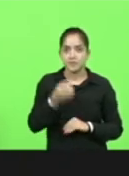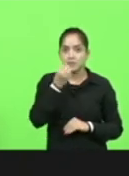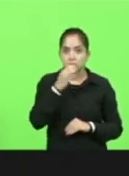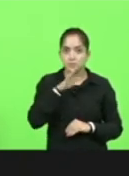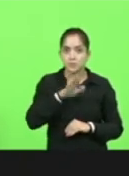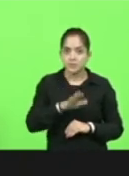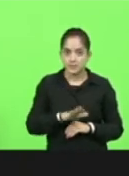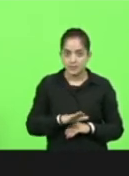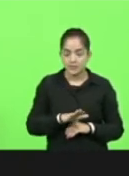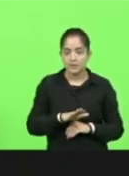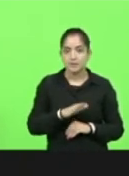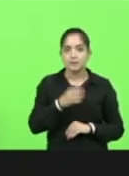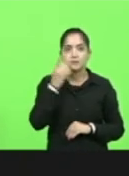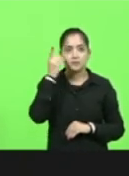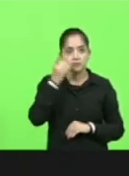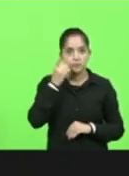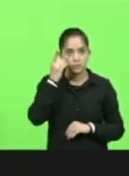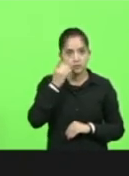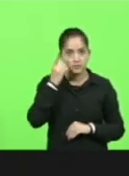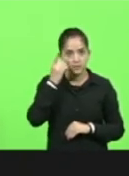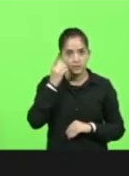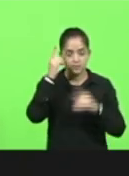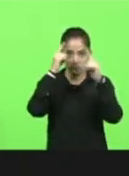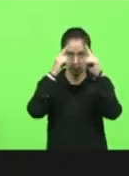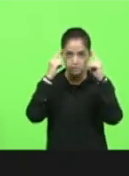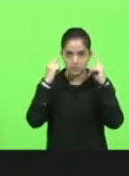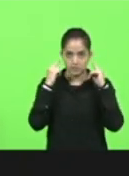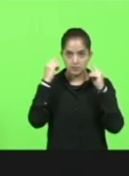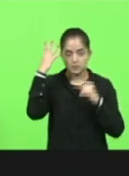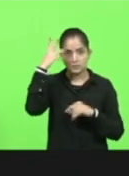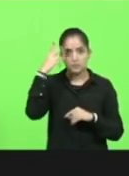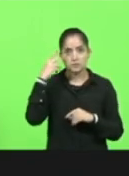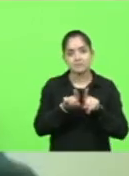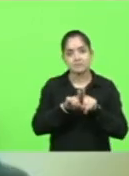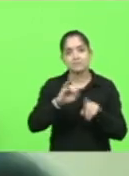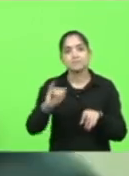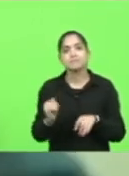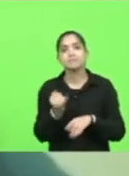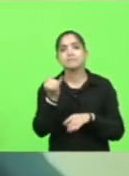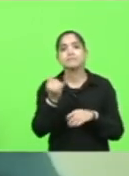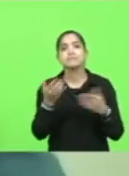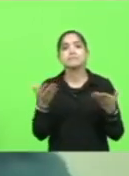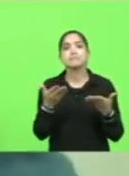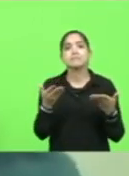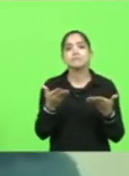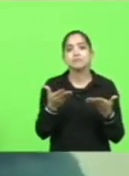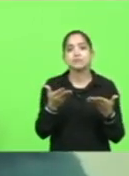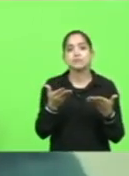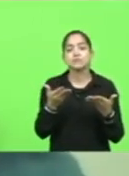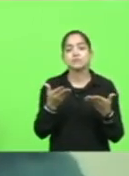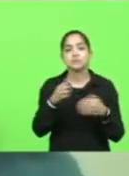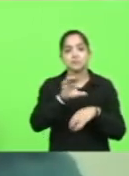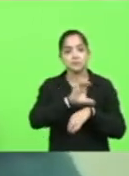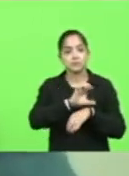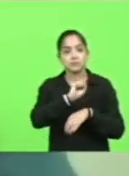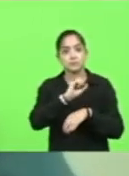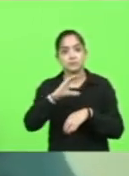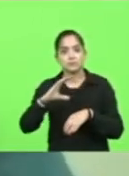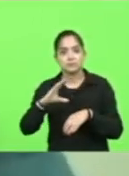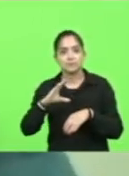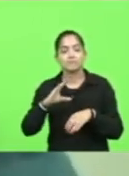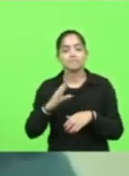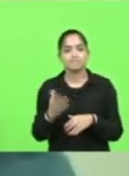é o caminho para superar esse momento delicado a crise que o país vive essa situação aqui em Santa Catarina é